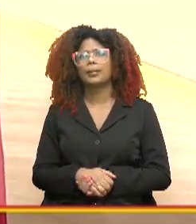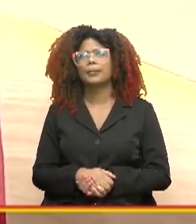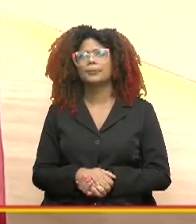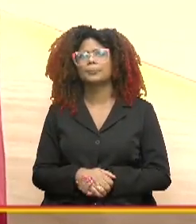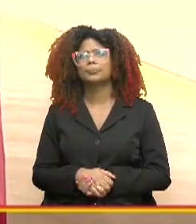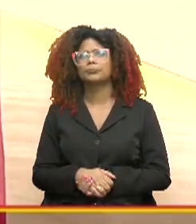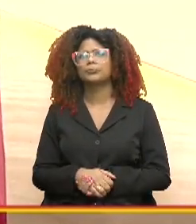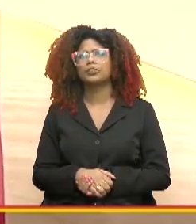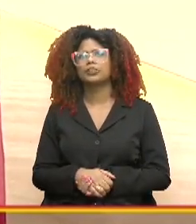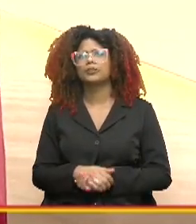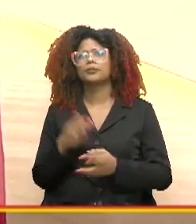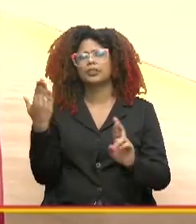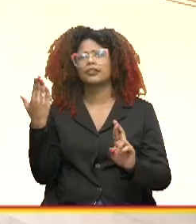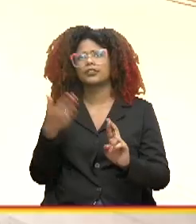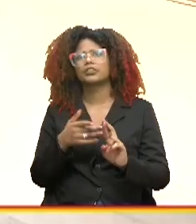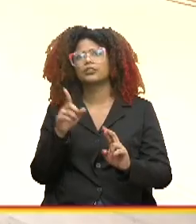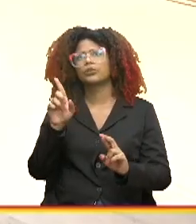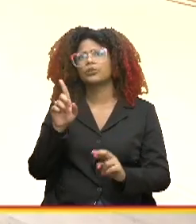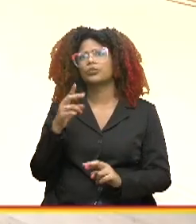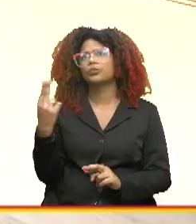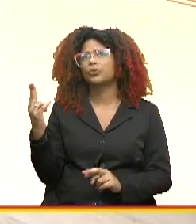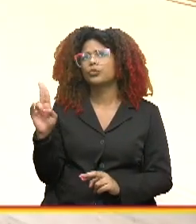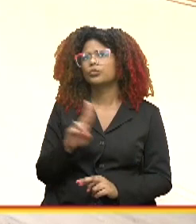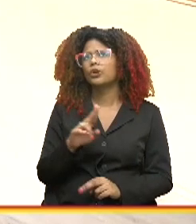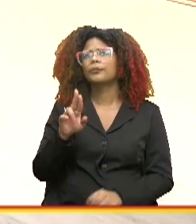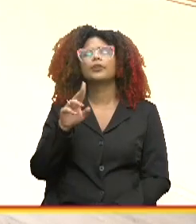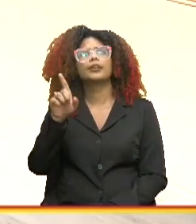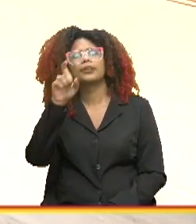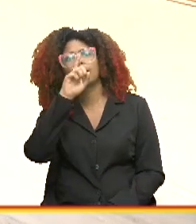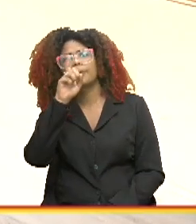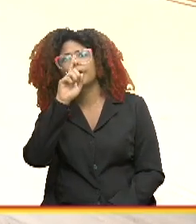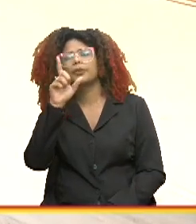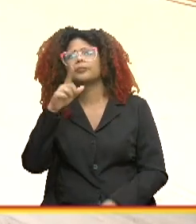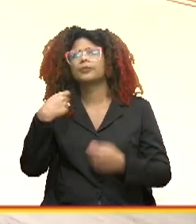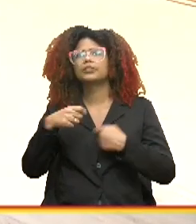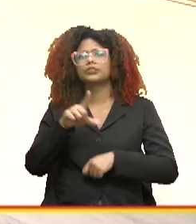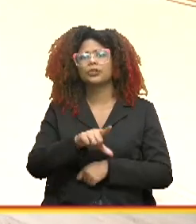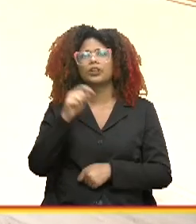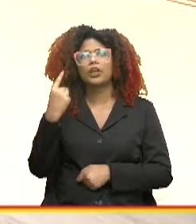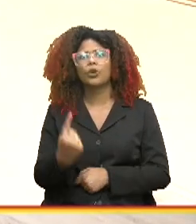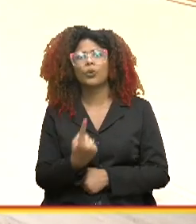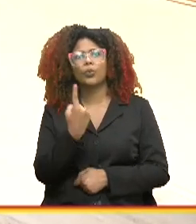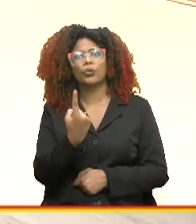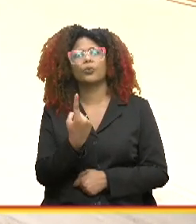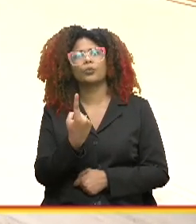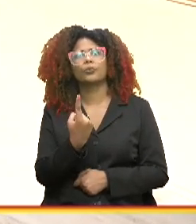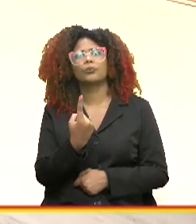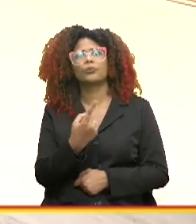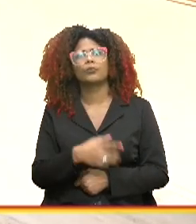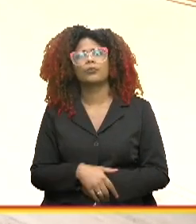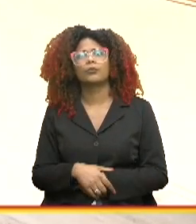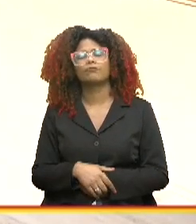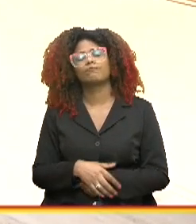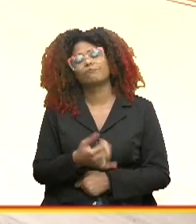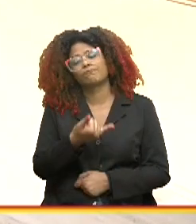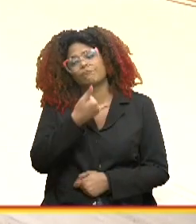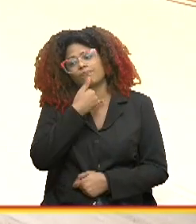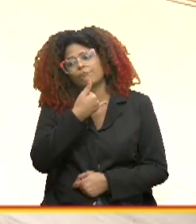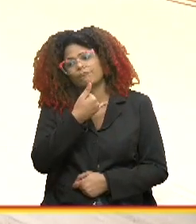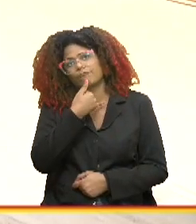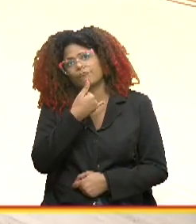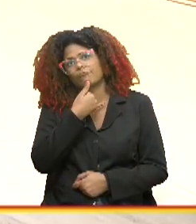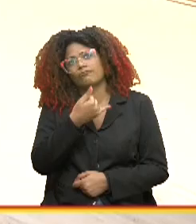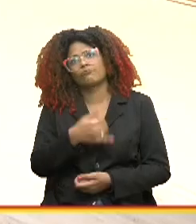o nome da mãe talvez por esta questão que eu imaginei por ter alguns infelizmente na verdade